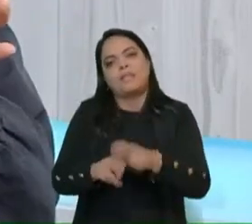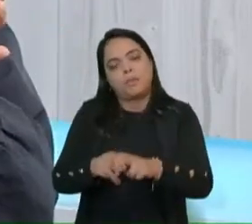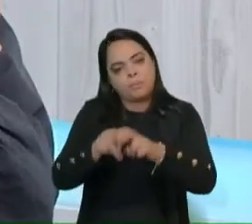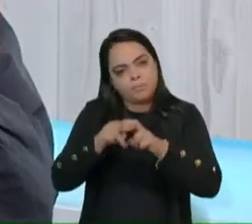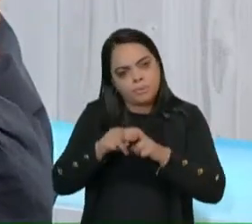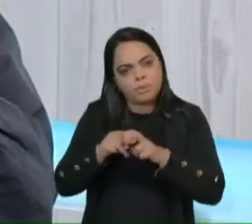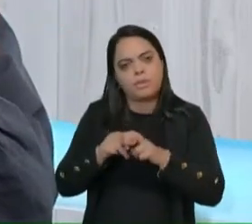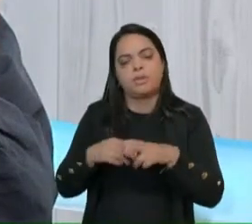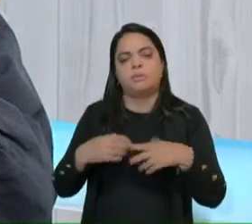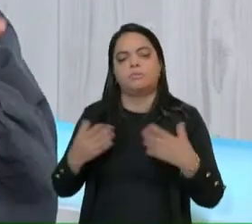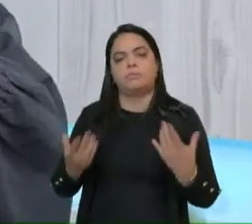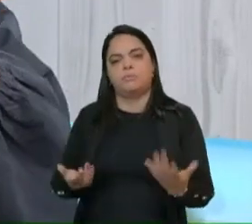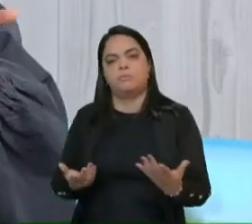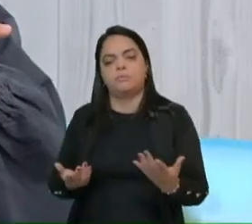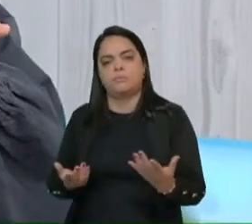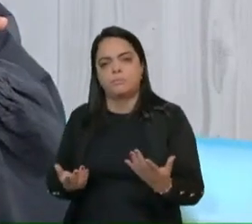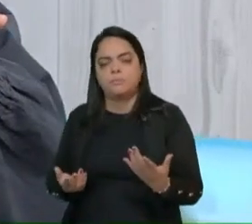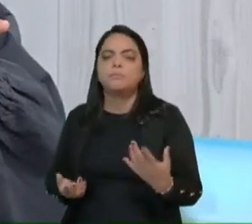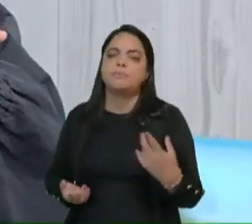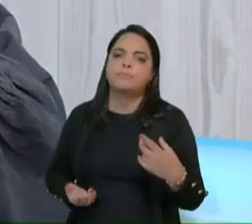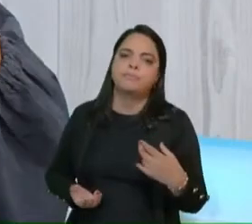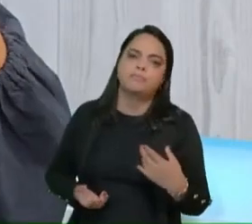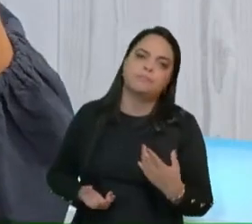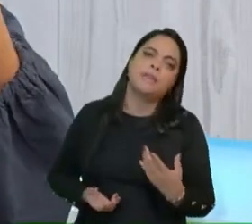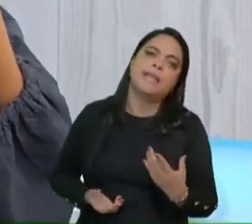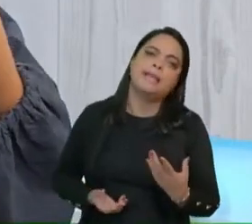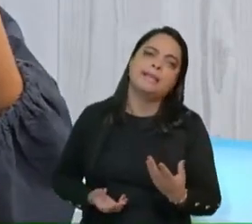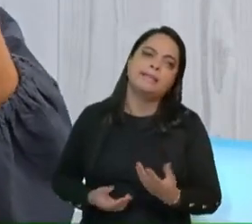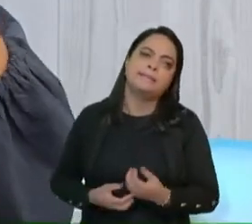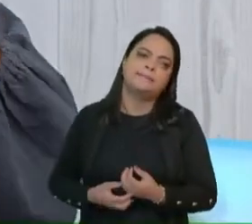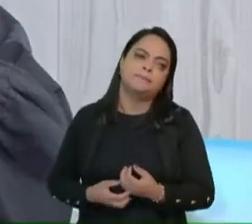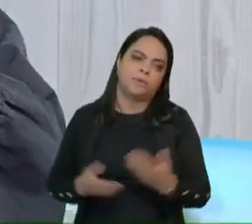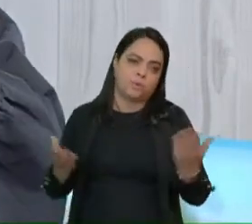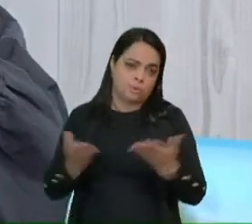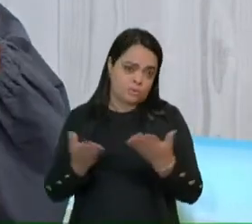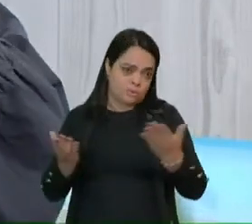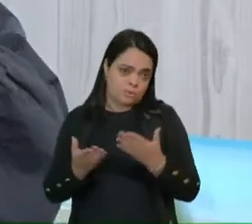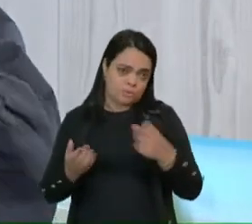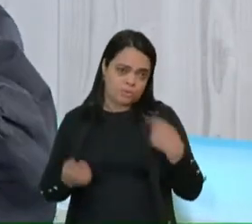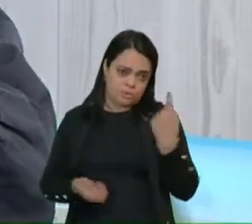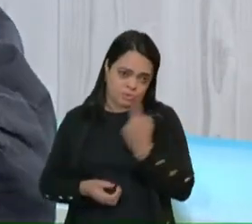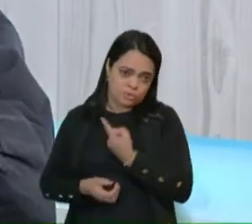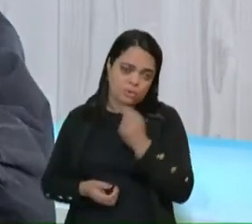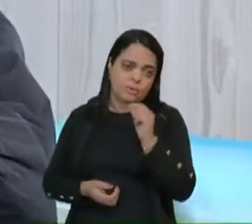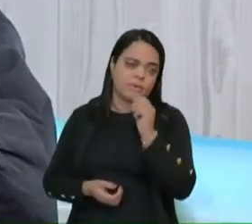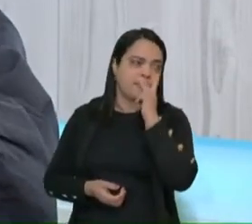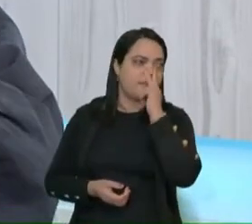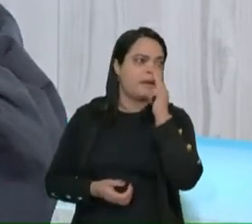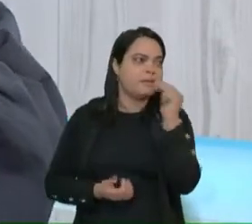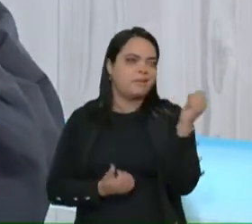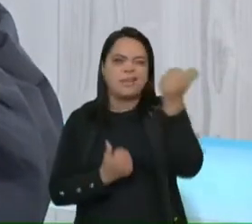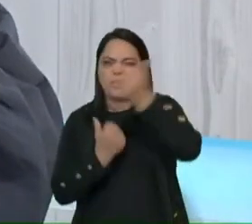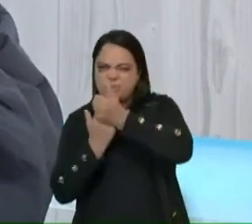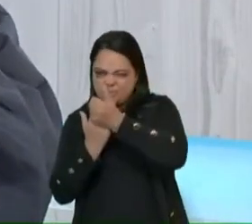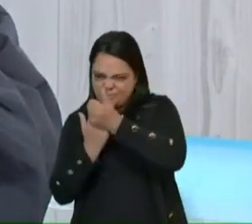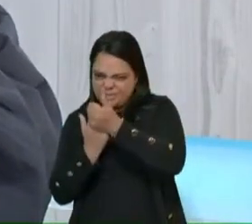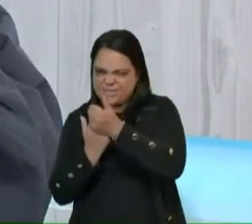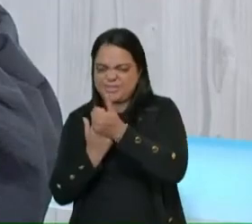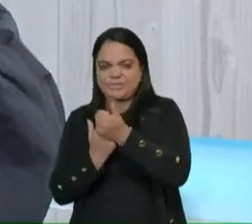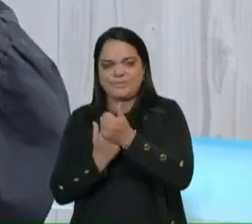sentar né onde há Hoje nós não é não estamos substituindo né